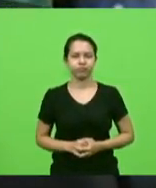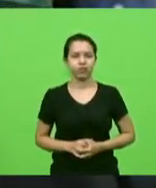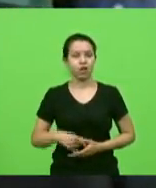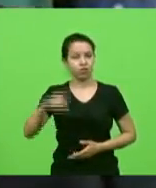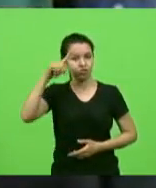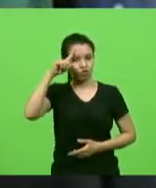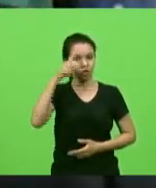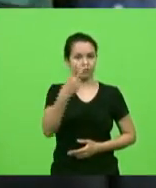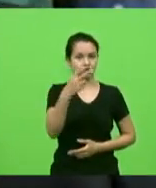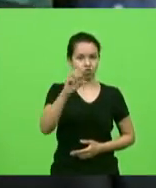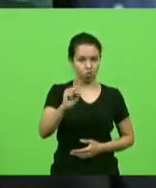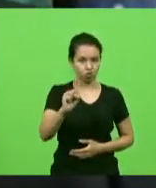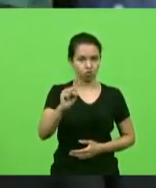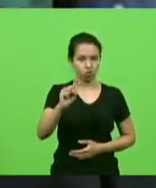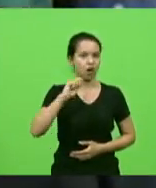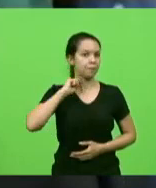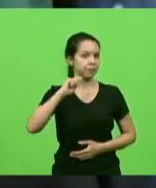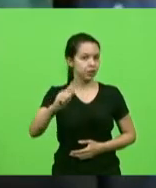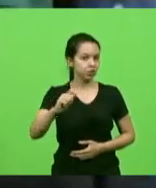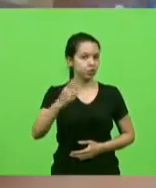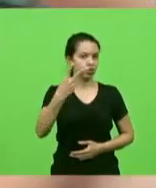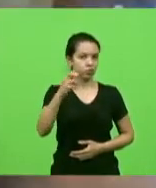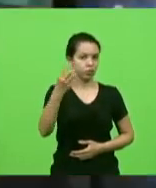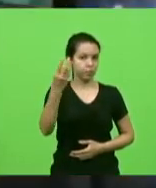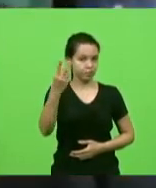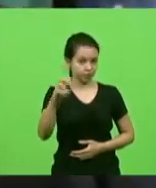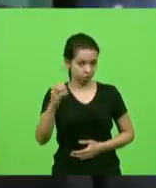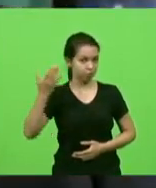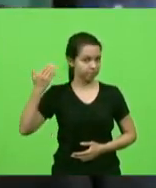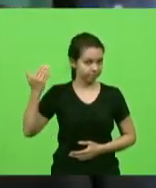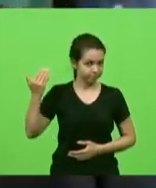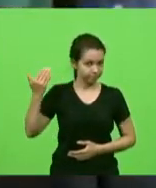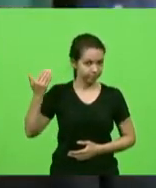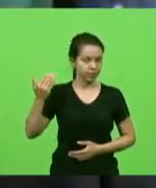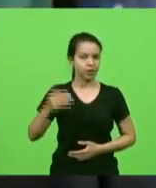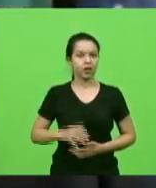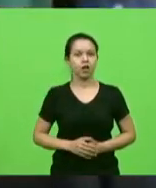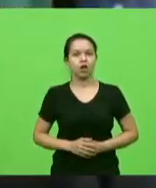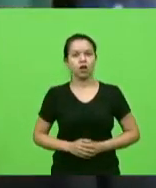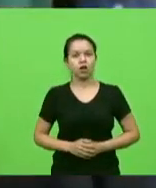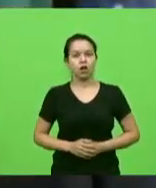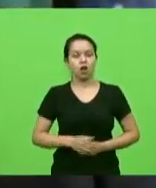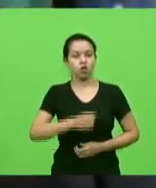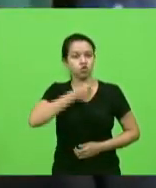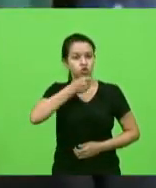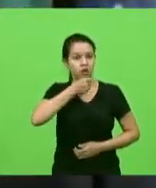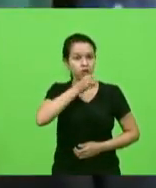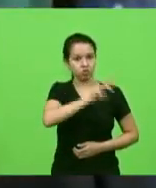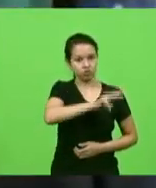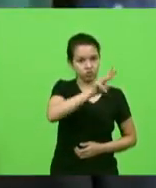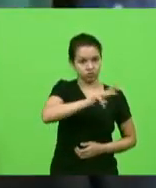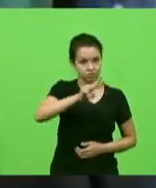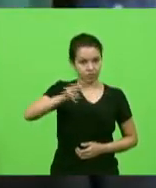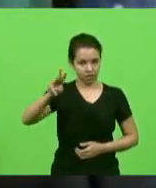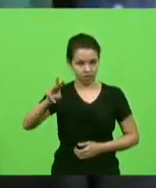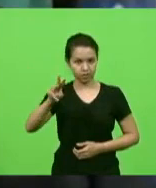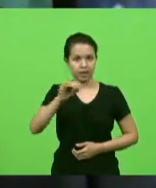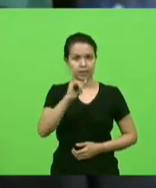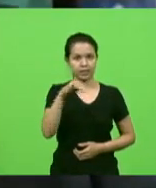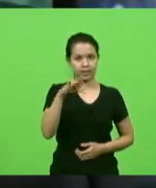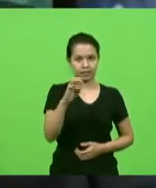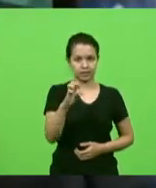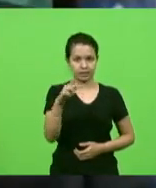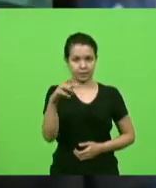Vinte e Oito de Abril de 2020 por internet ou de jornalista do site no tesouro interessante Brasil